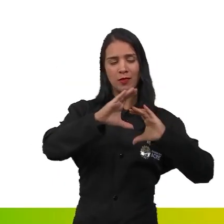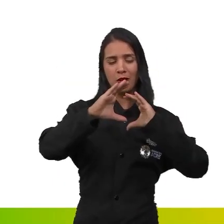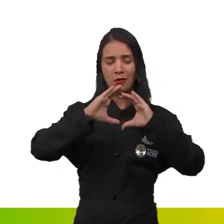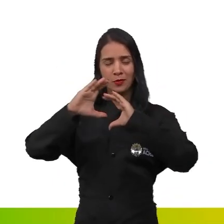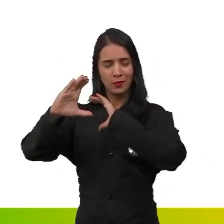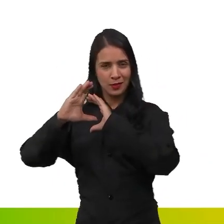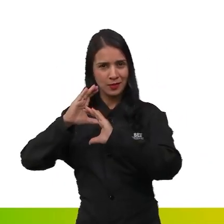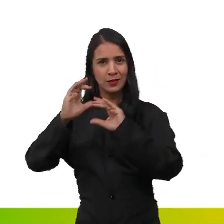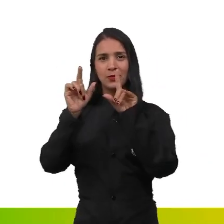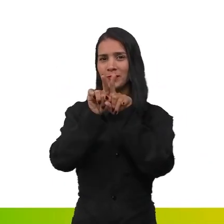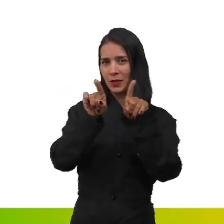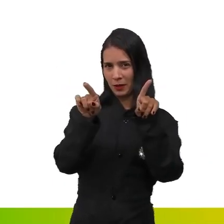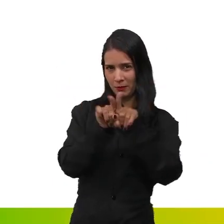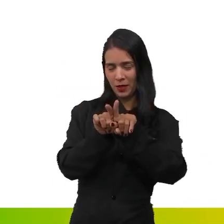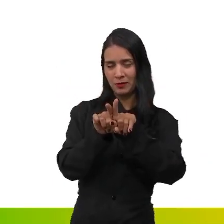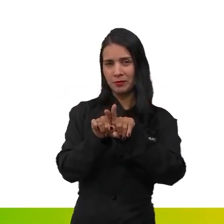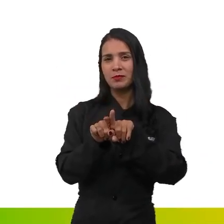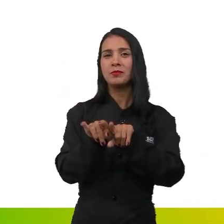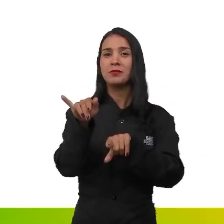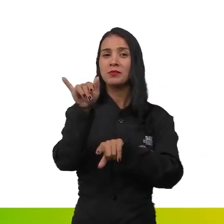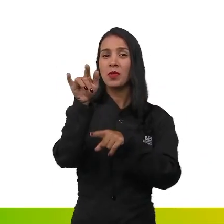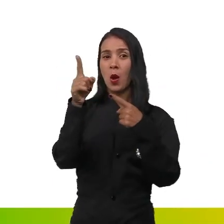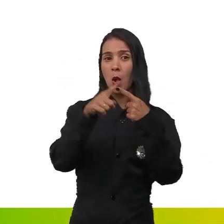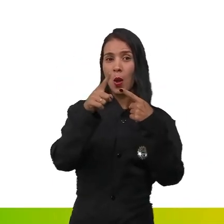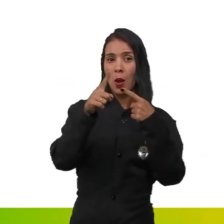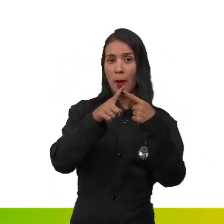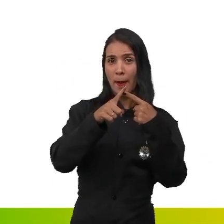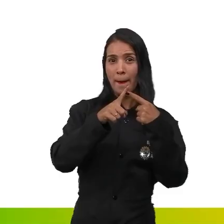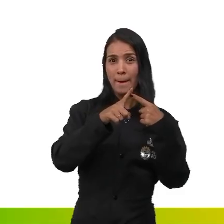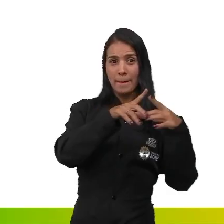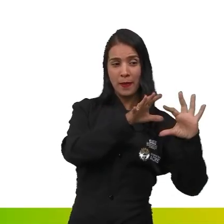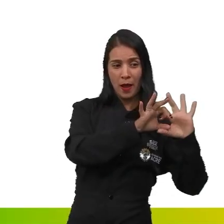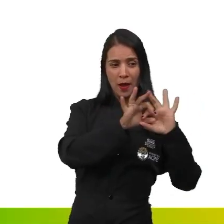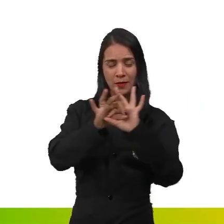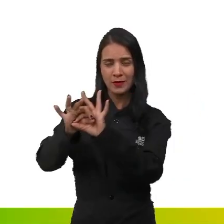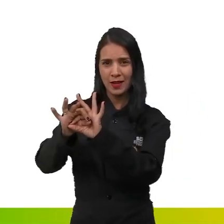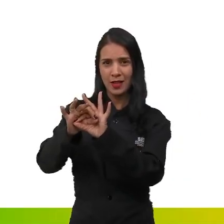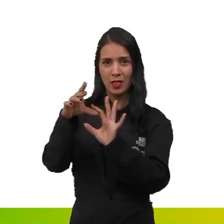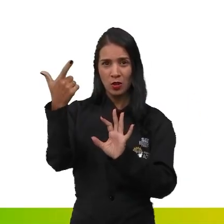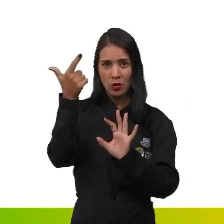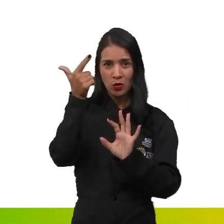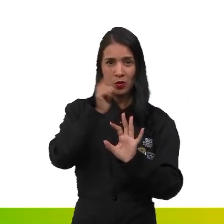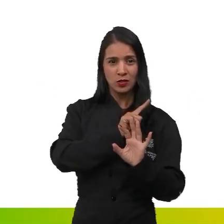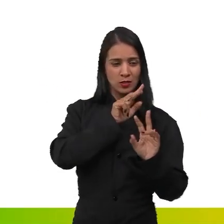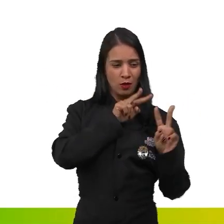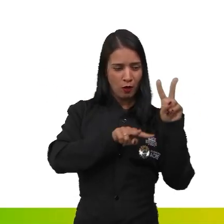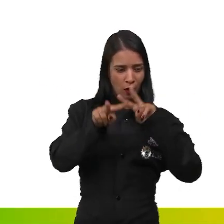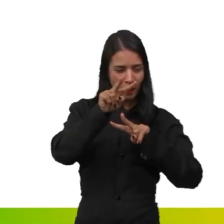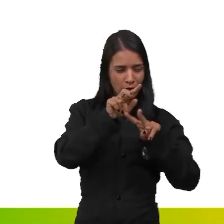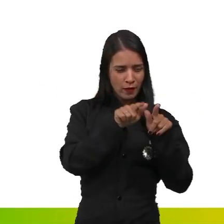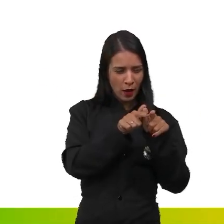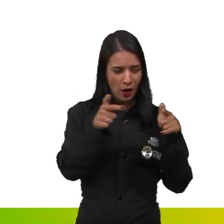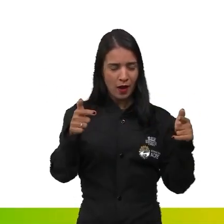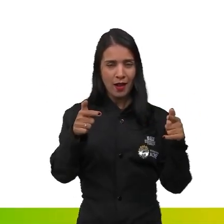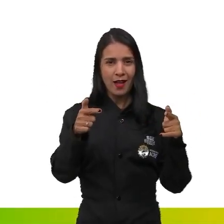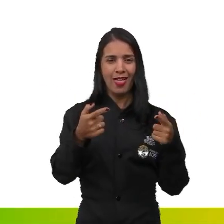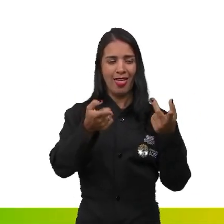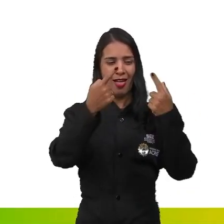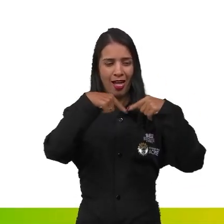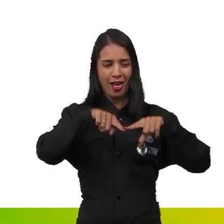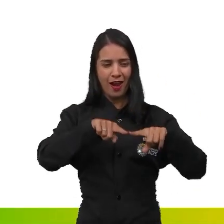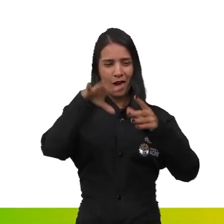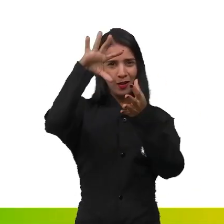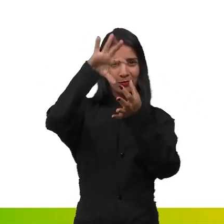Ou seja, enquanto eu tenho algo mais palpável, aqui eu tenho algo mais no sentido geral, tá? Então,